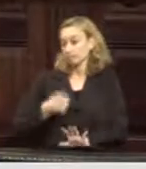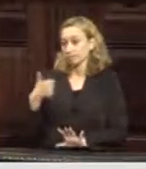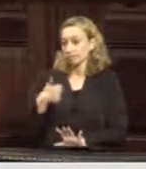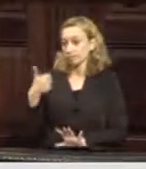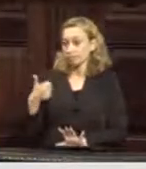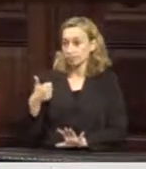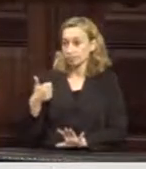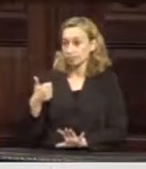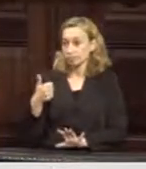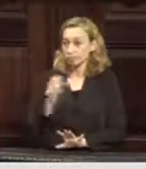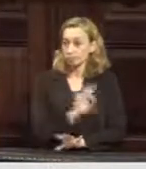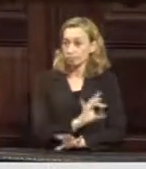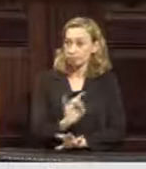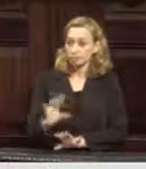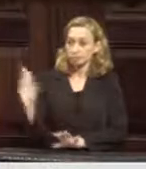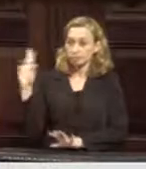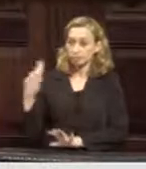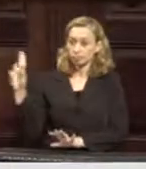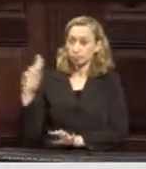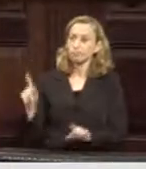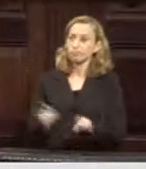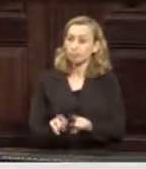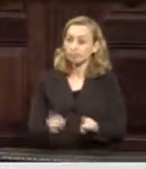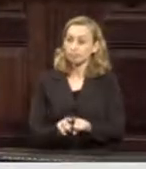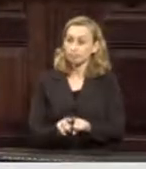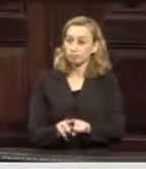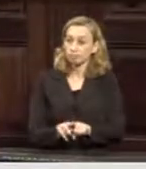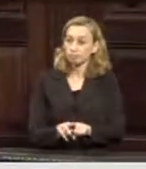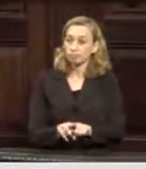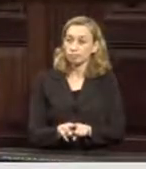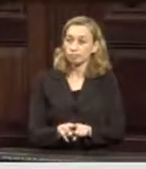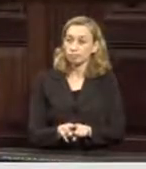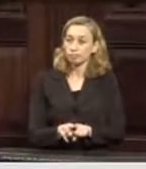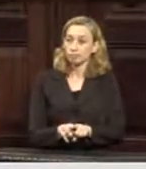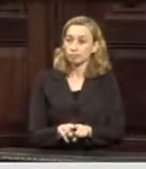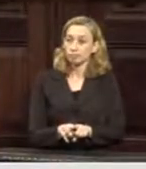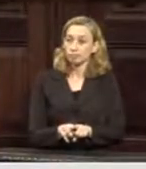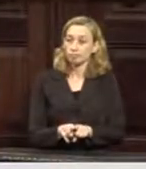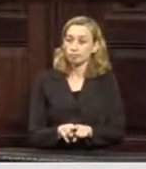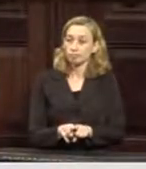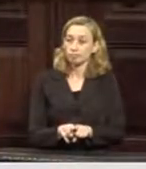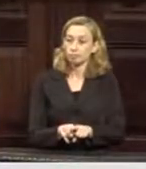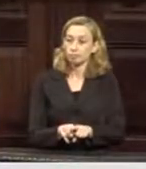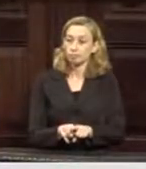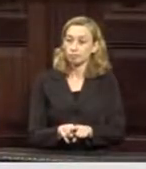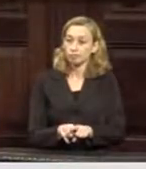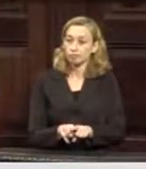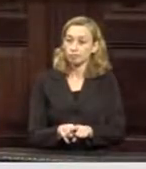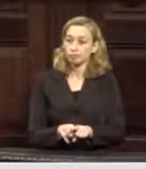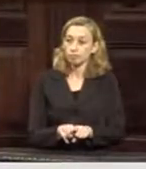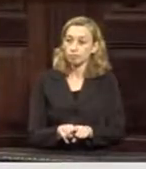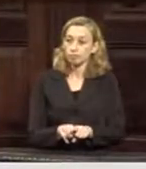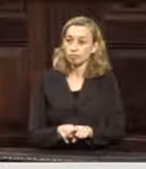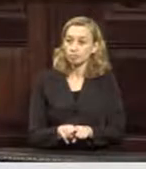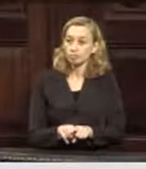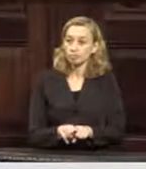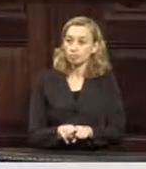fluxo de caixa das universidades, como garantir que aí sim, dispondo de repassos regulares,